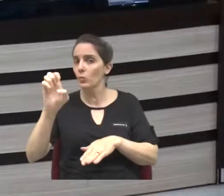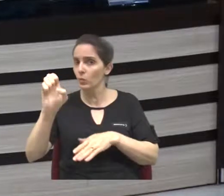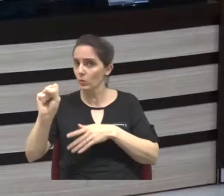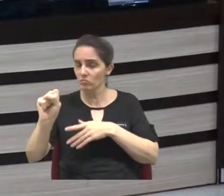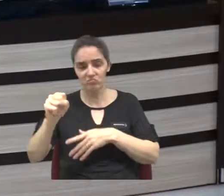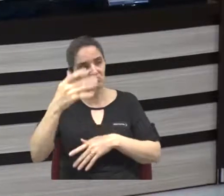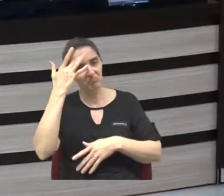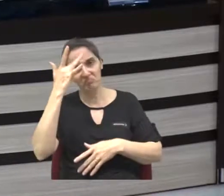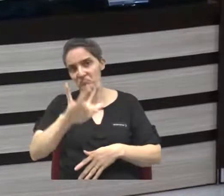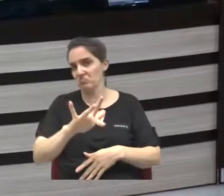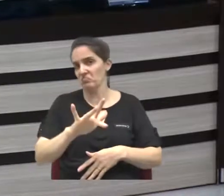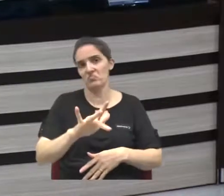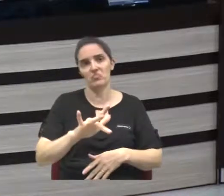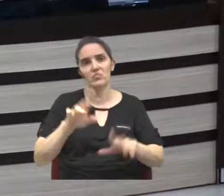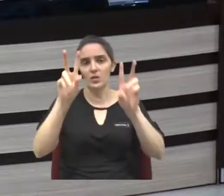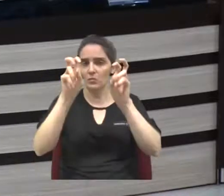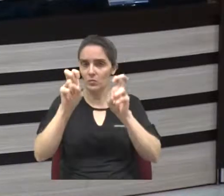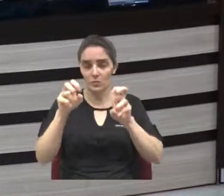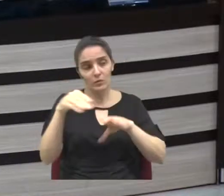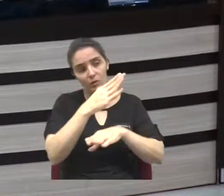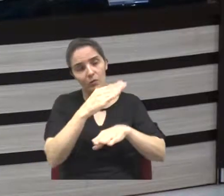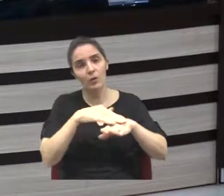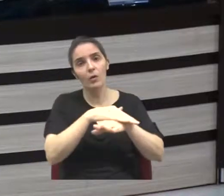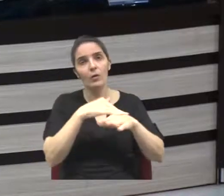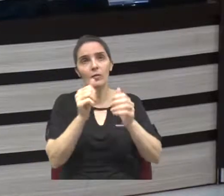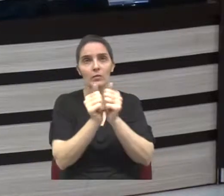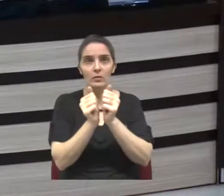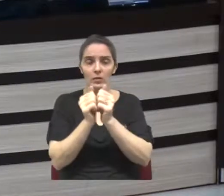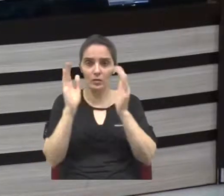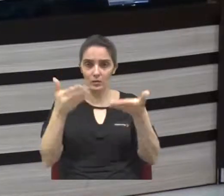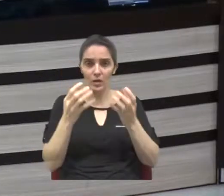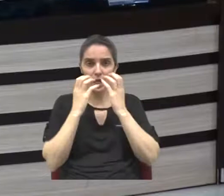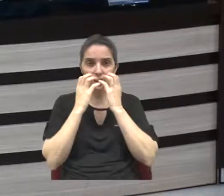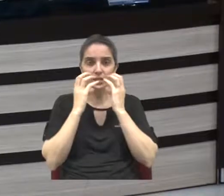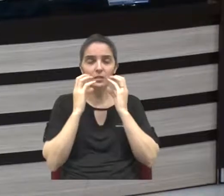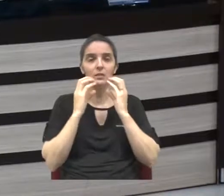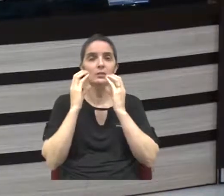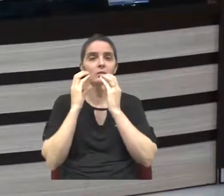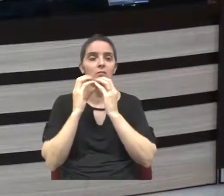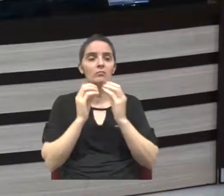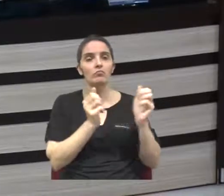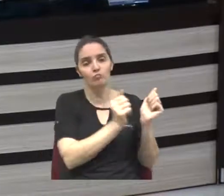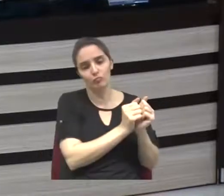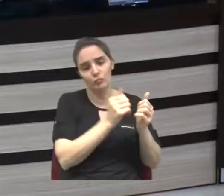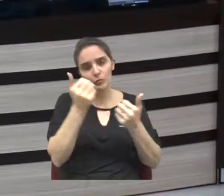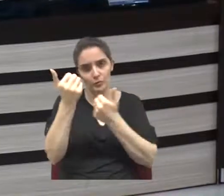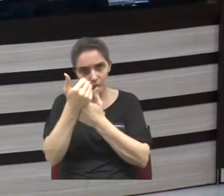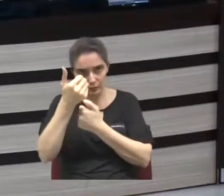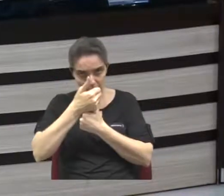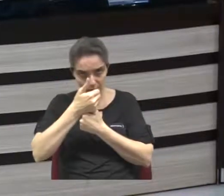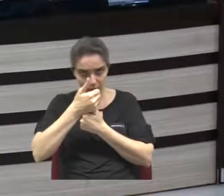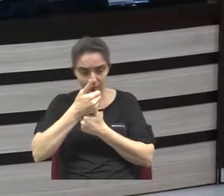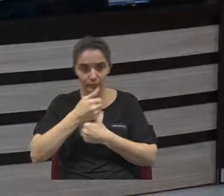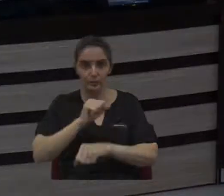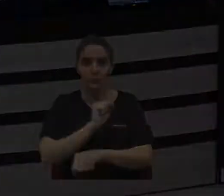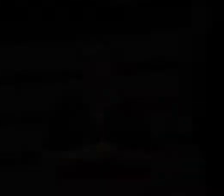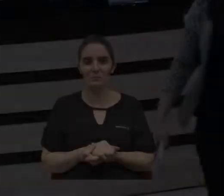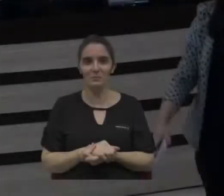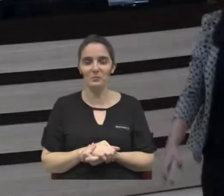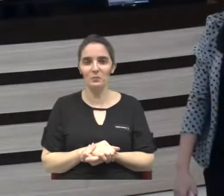da Câmara Municipal, vamos lá na conversa. Eu passo a presidência para o vereador Miro do Lanche. Está suspensa a sessão por 10 segundos.